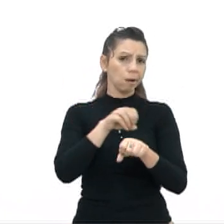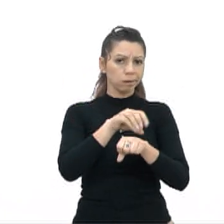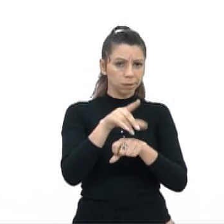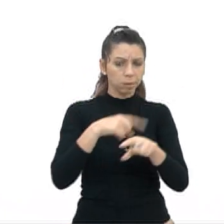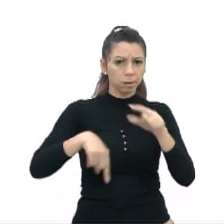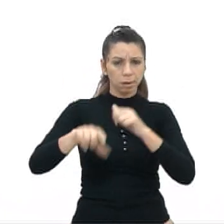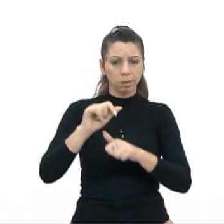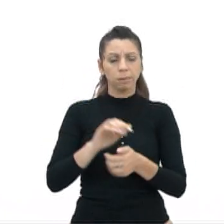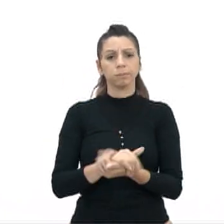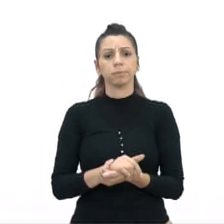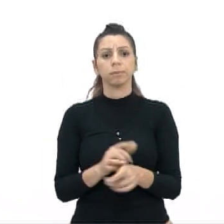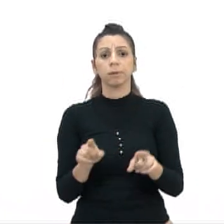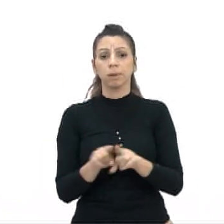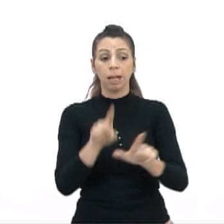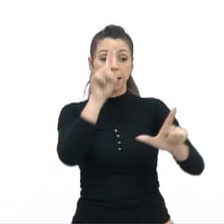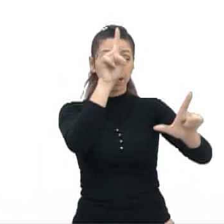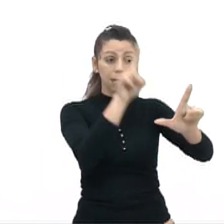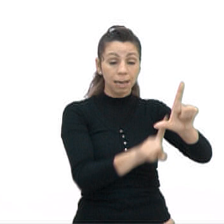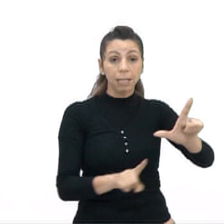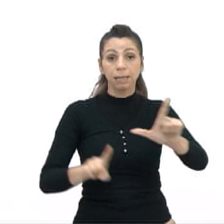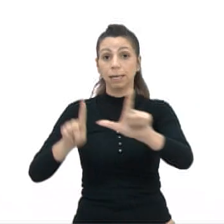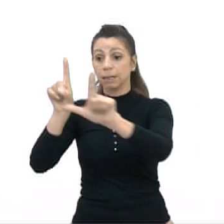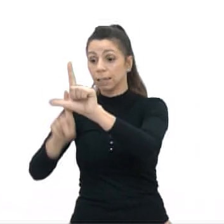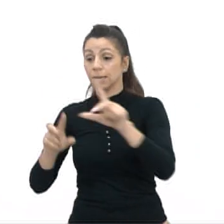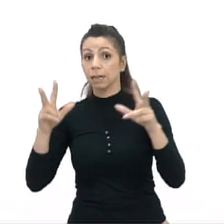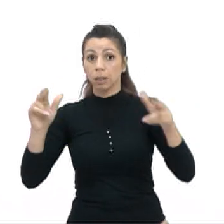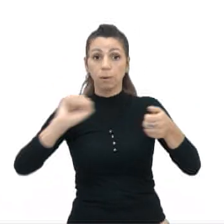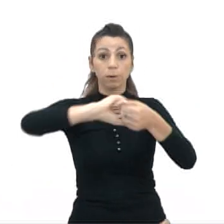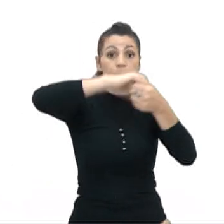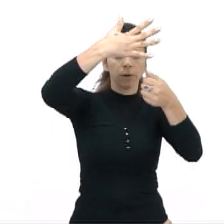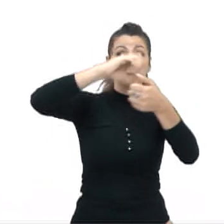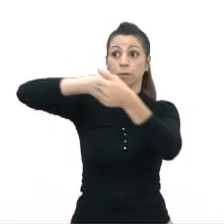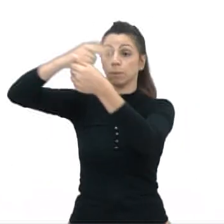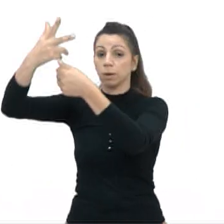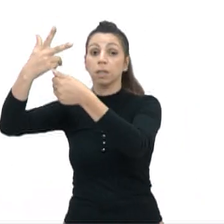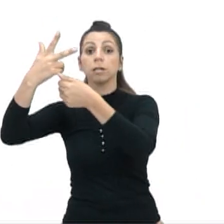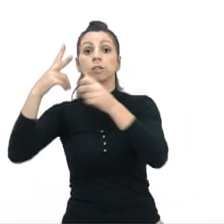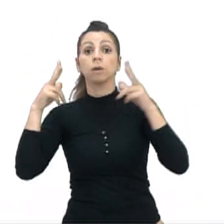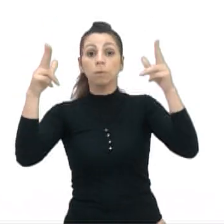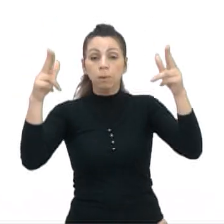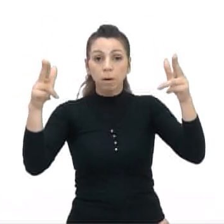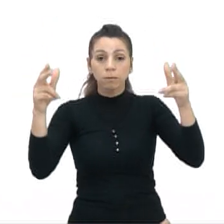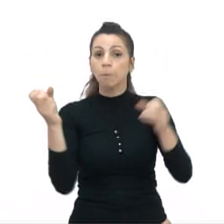mesma parte literal, mesma letra, mesmo expoente, e vamos responder esse quiz então.